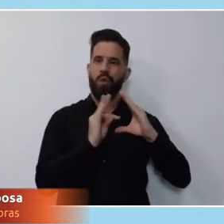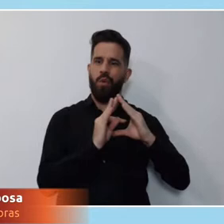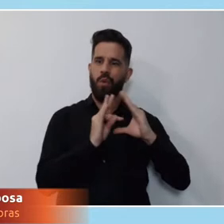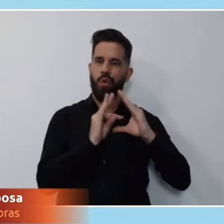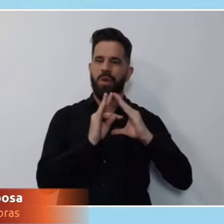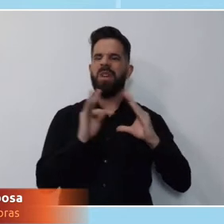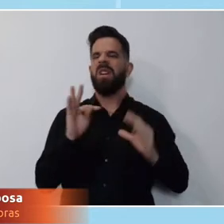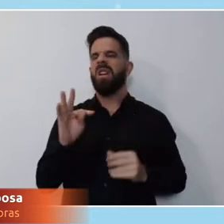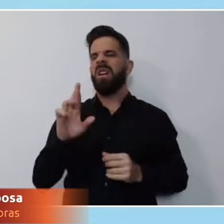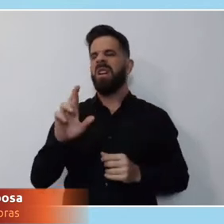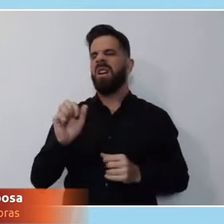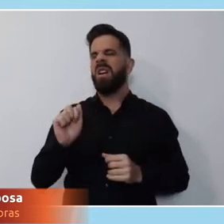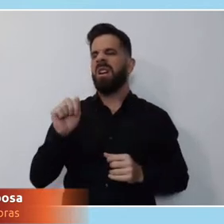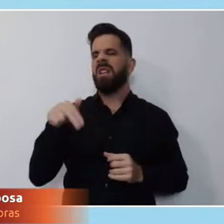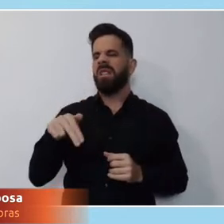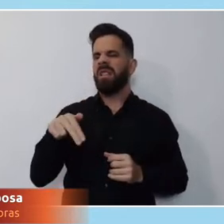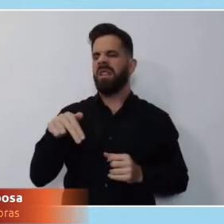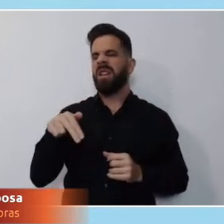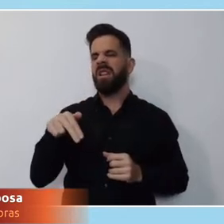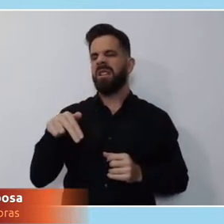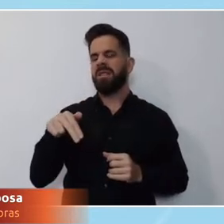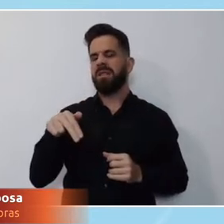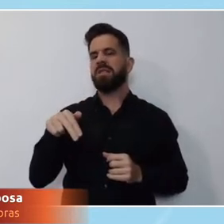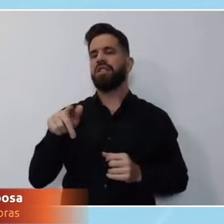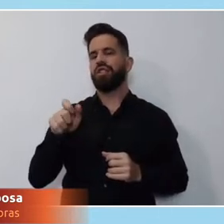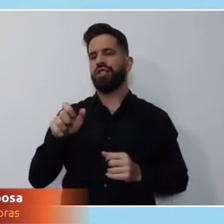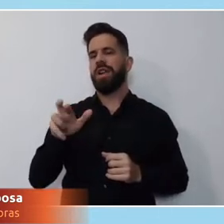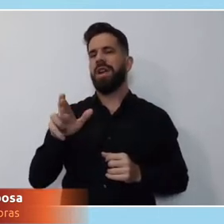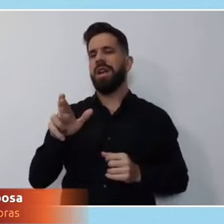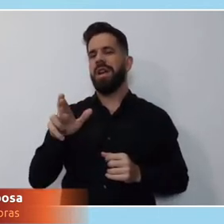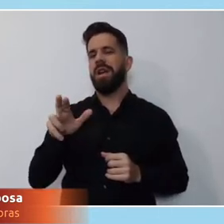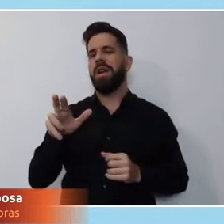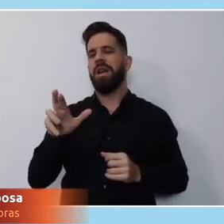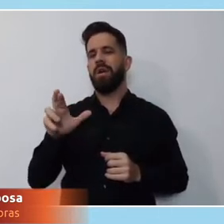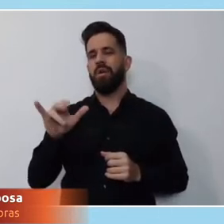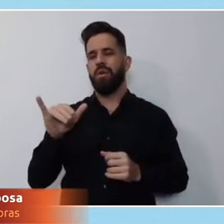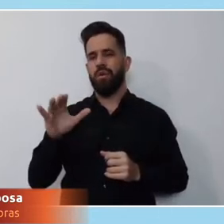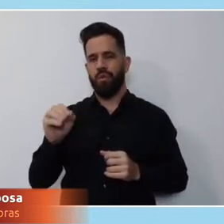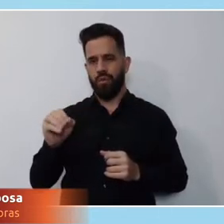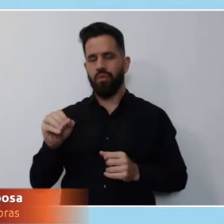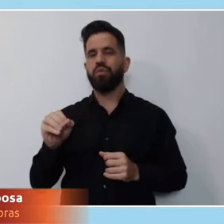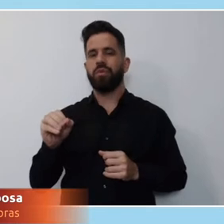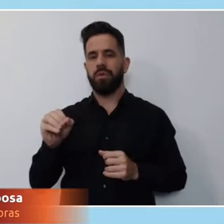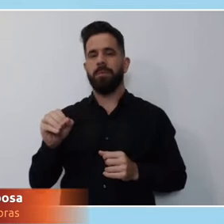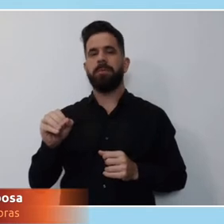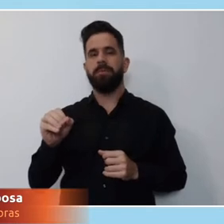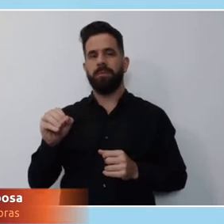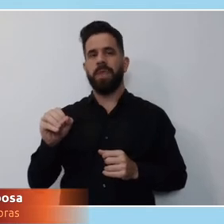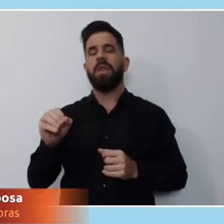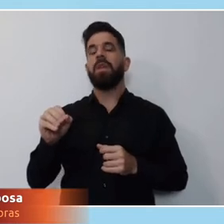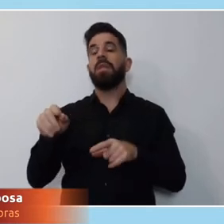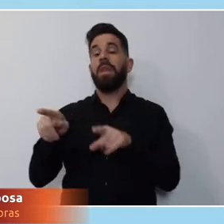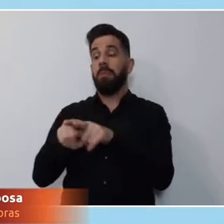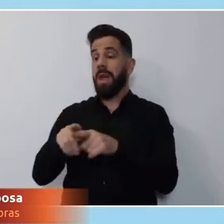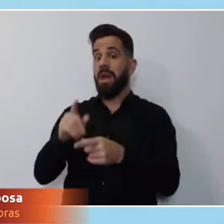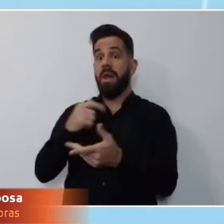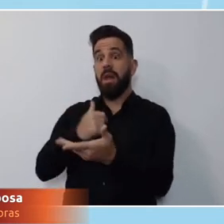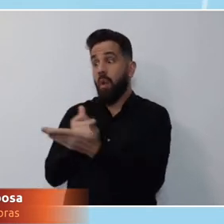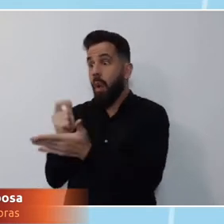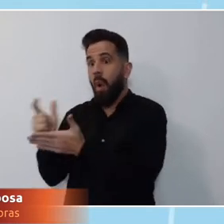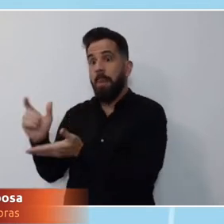produtos orgânicos. Só que qual que é o problema? É o preço desses produtos ainda, são caros. Nem toda a população tem condição de pagar.